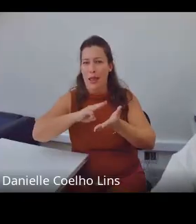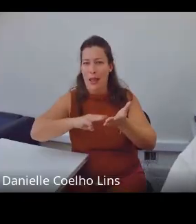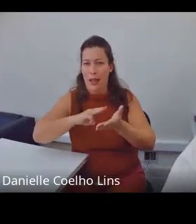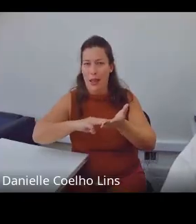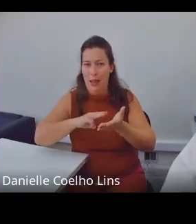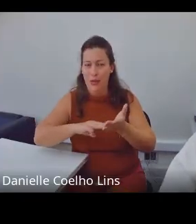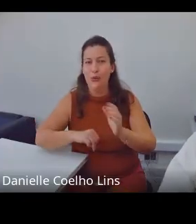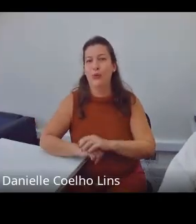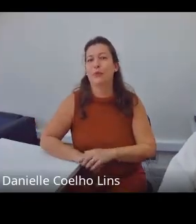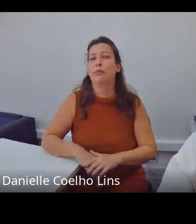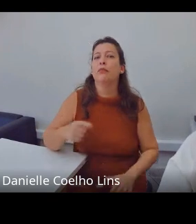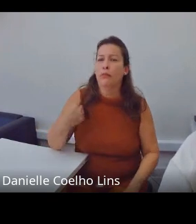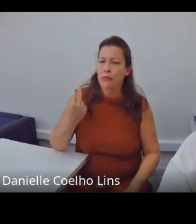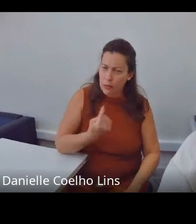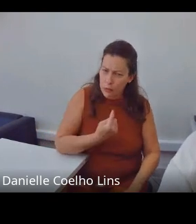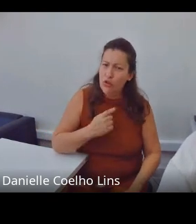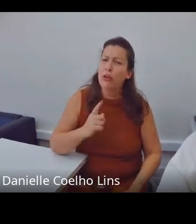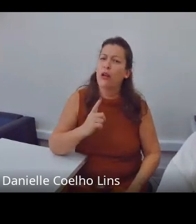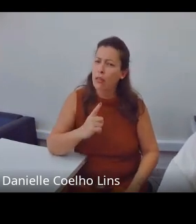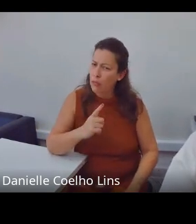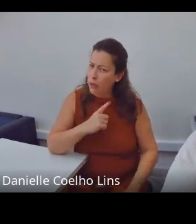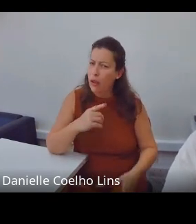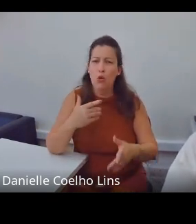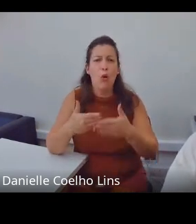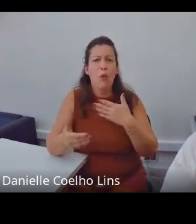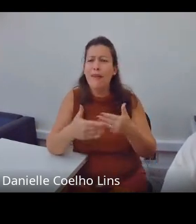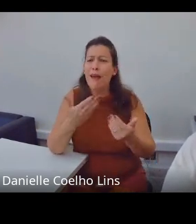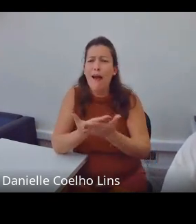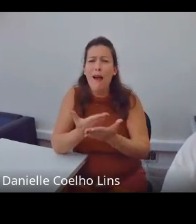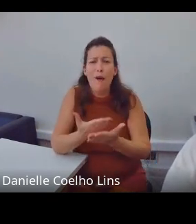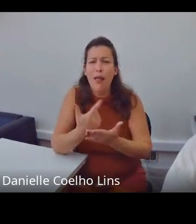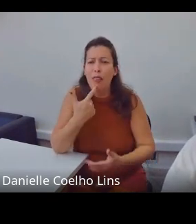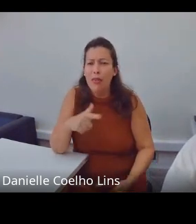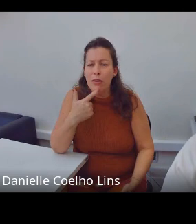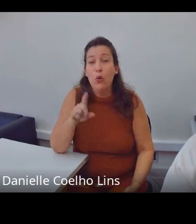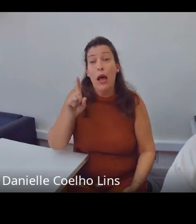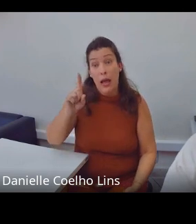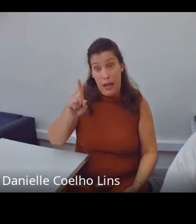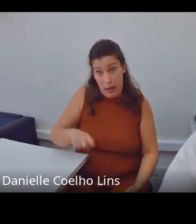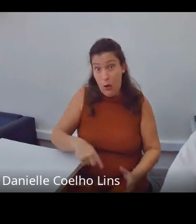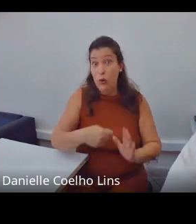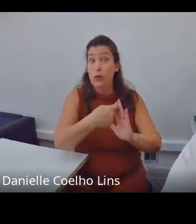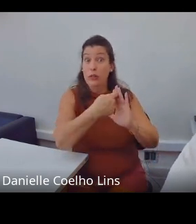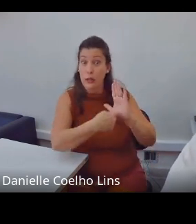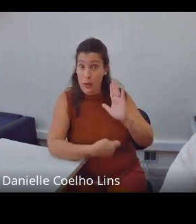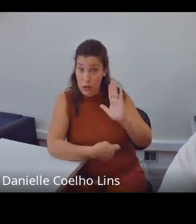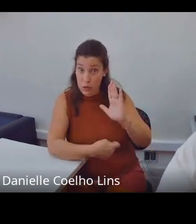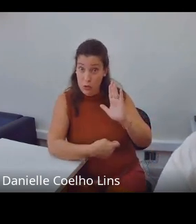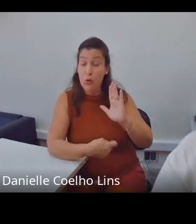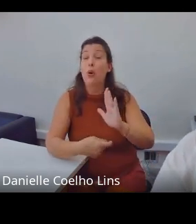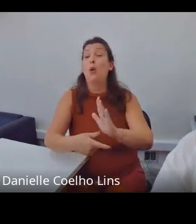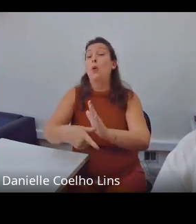A gente tem, como em qualquer aula de língua, o textual, que no nosso caso é o vídeo em Libras, o pré-textual